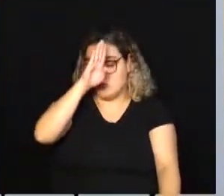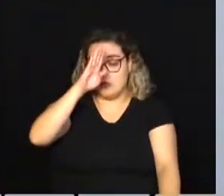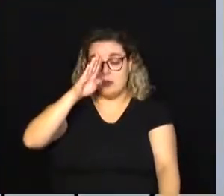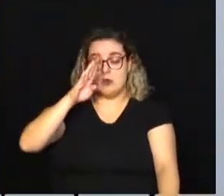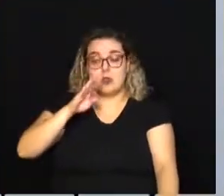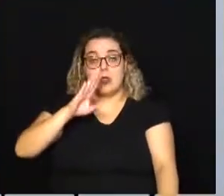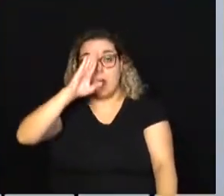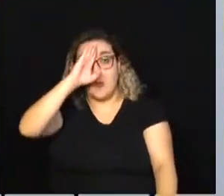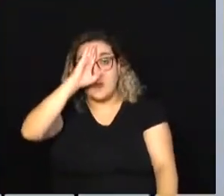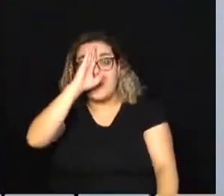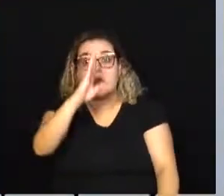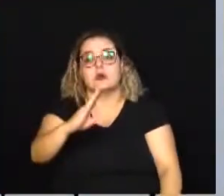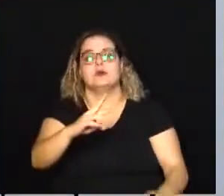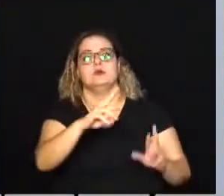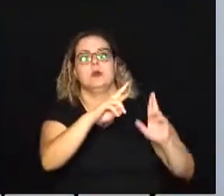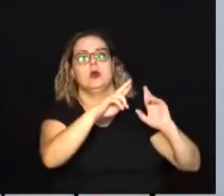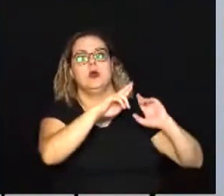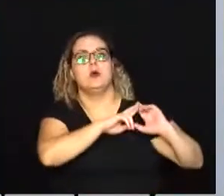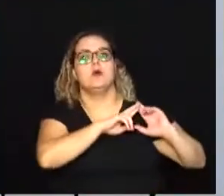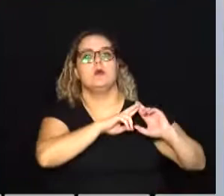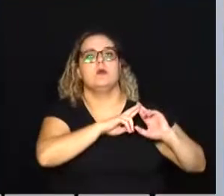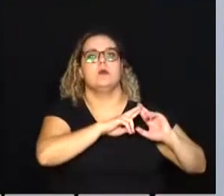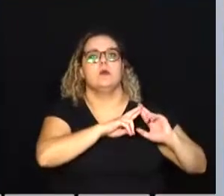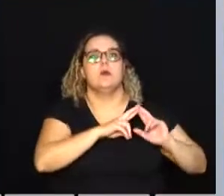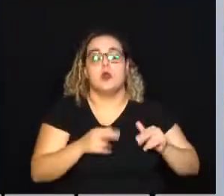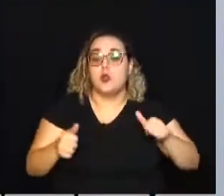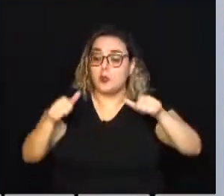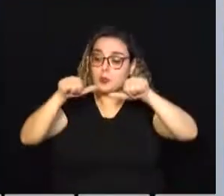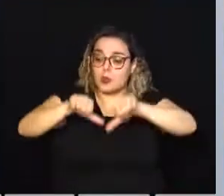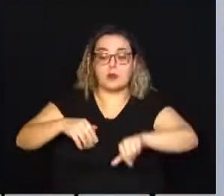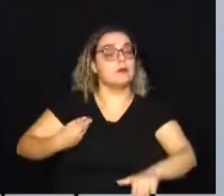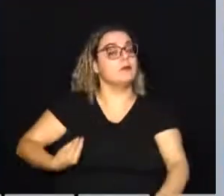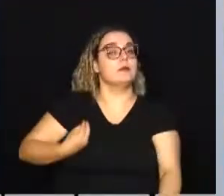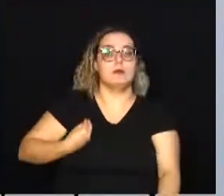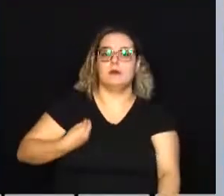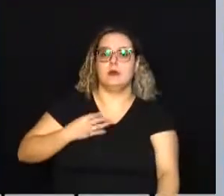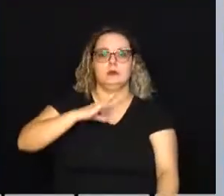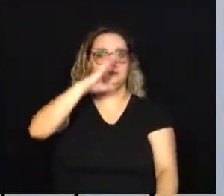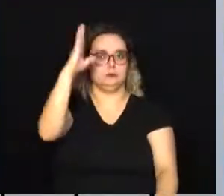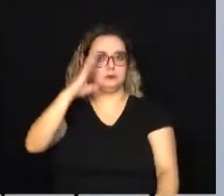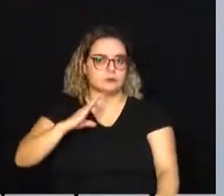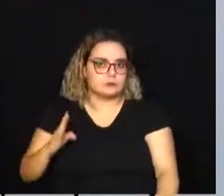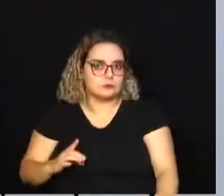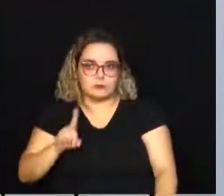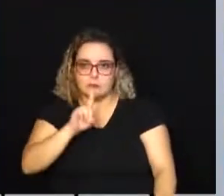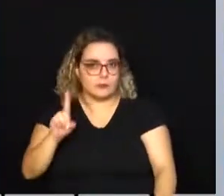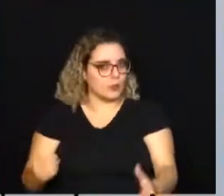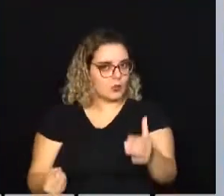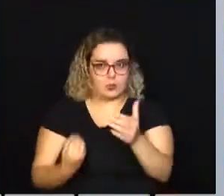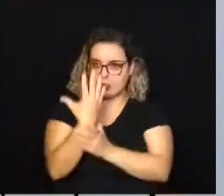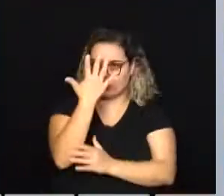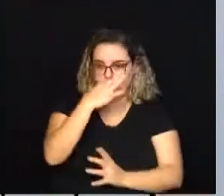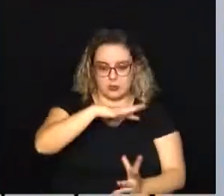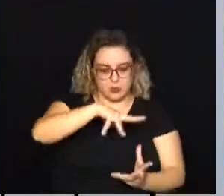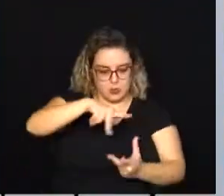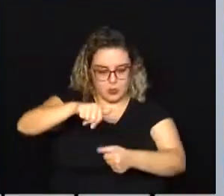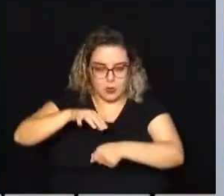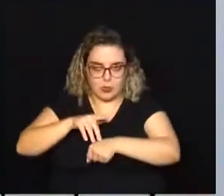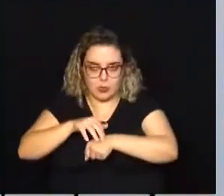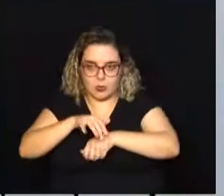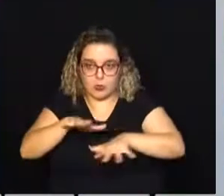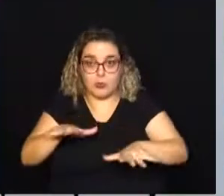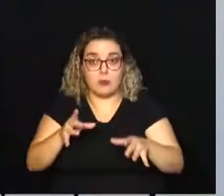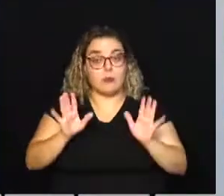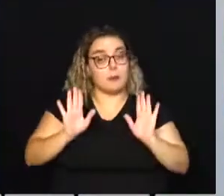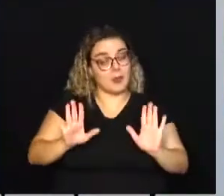principal responsável pela crise que nós estamos vivendo no Brasil. Ele não criou a pandemia, mas ele se tornou um aliado da